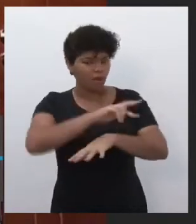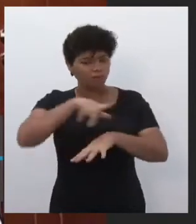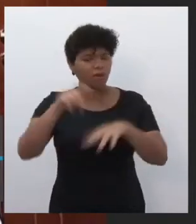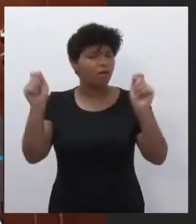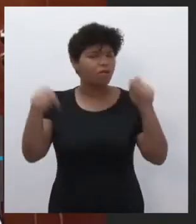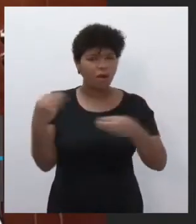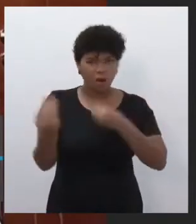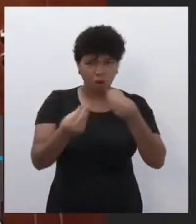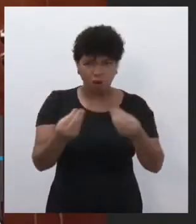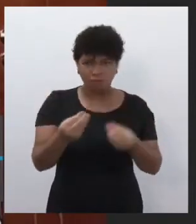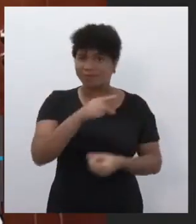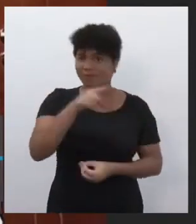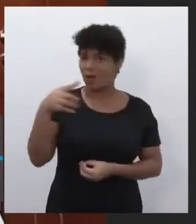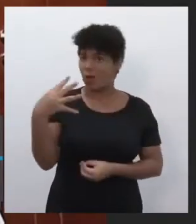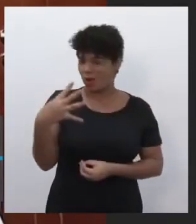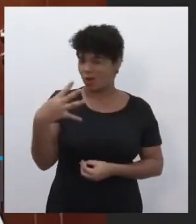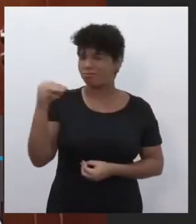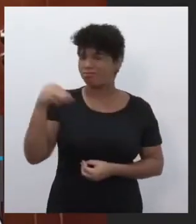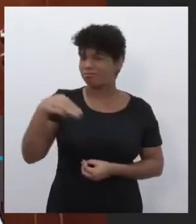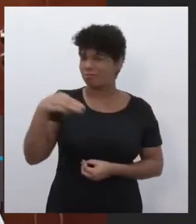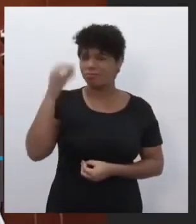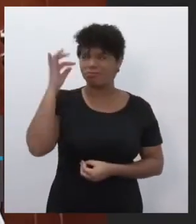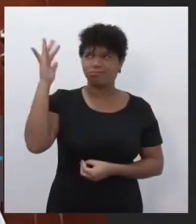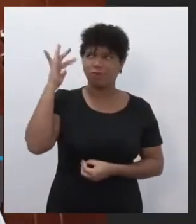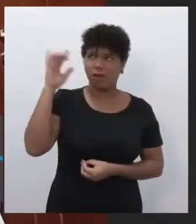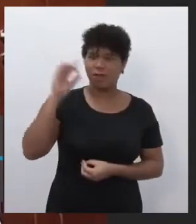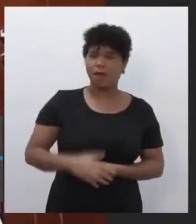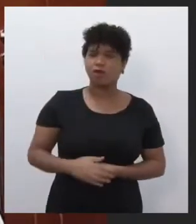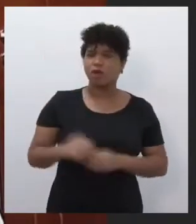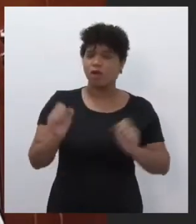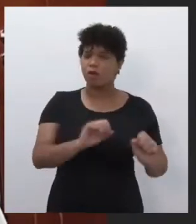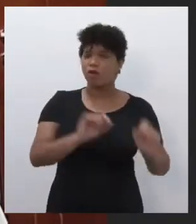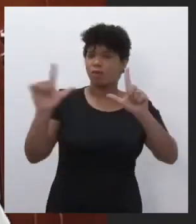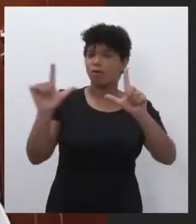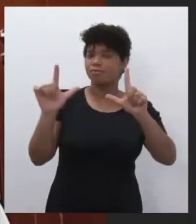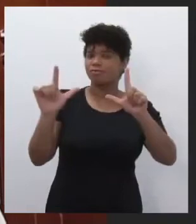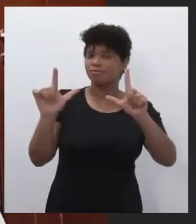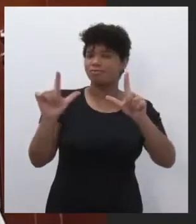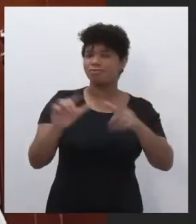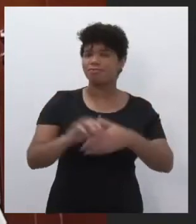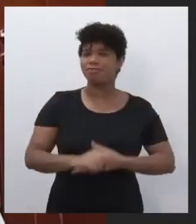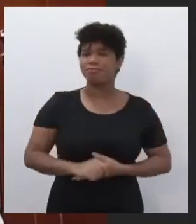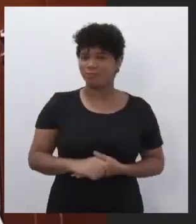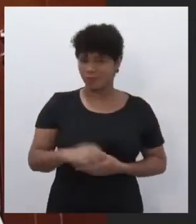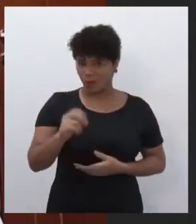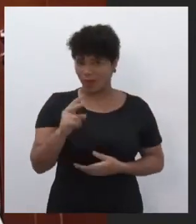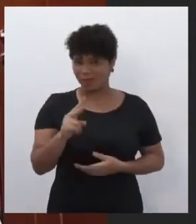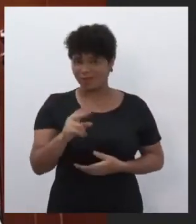vocês terão 4 minutos e eu vou deixar o slide na tela com essa perguntinha. Tá bom?